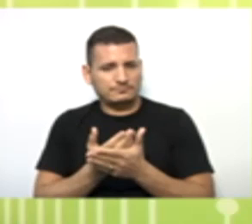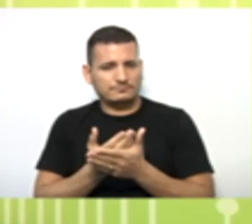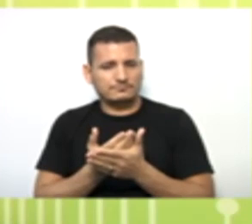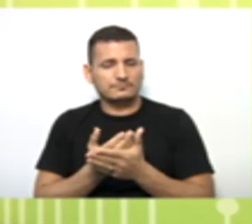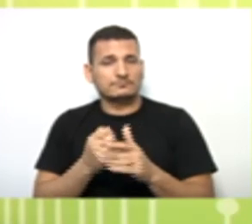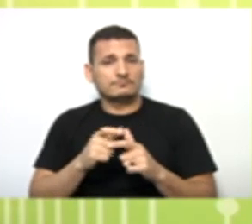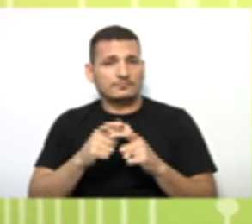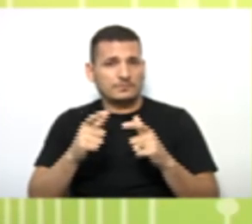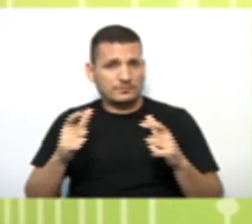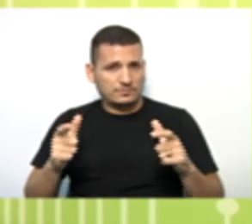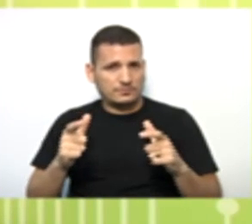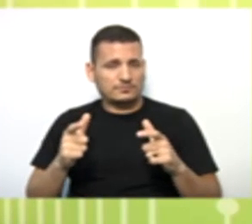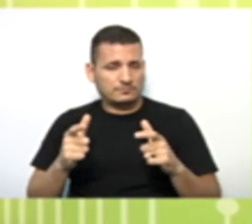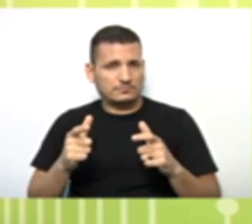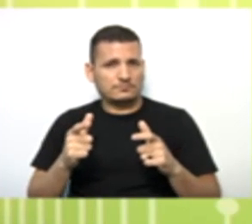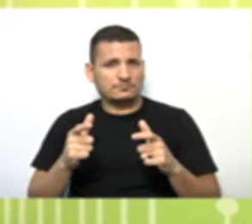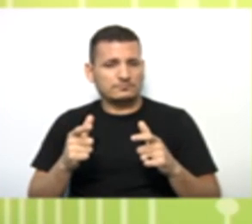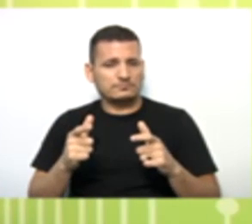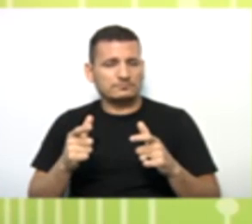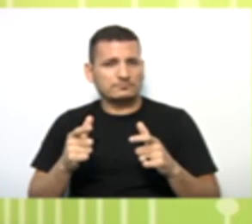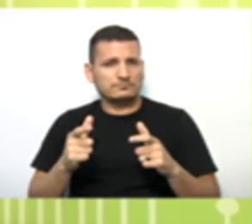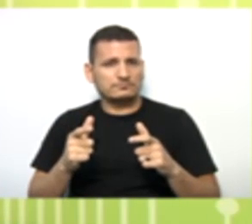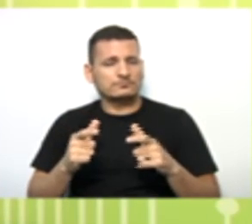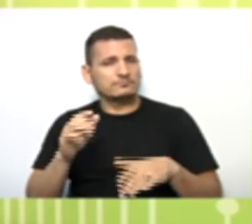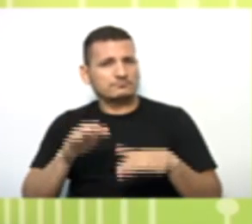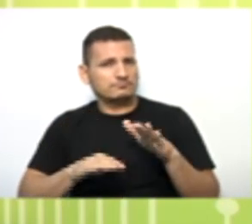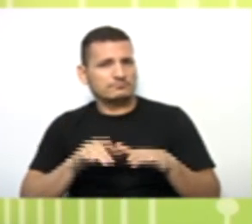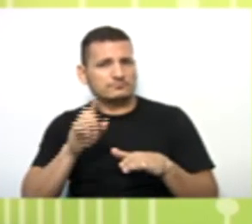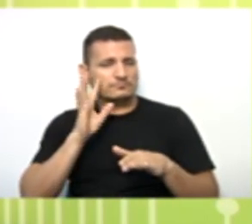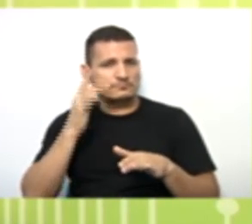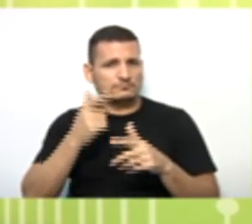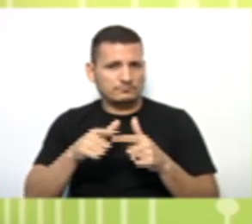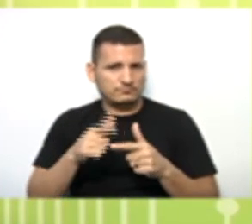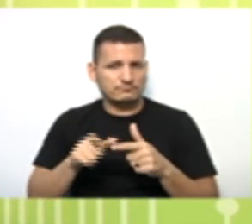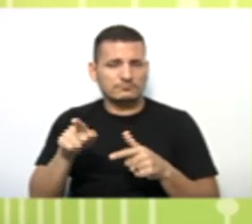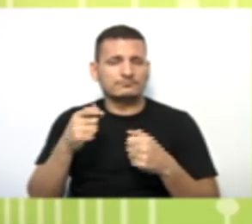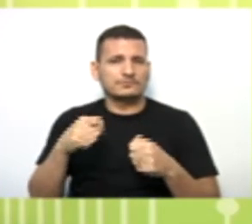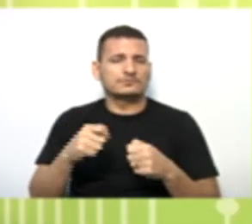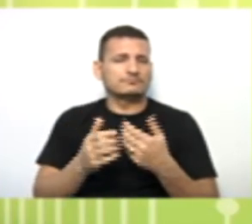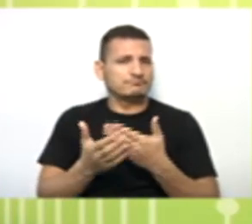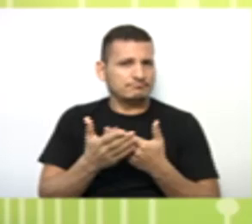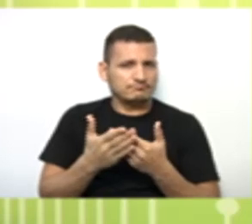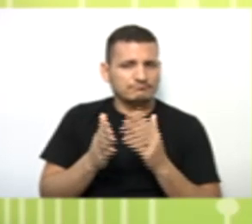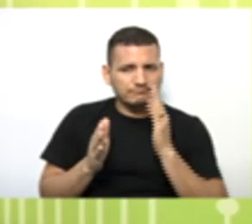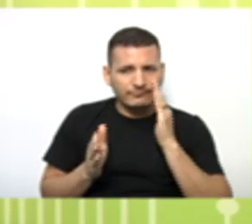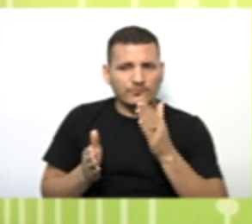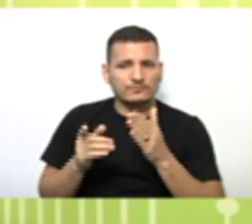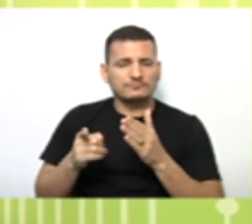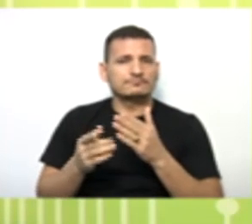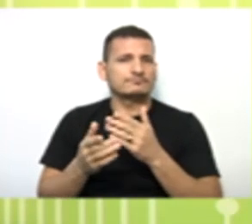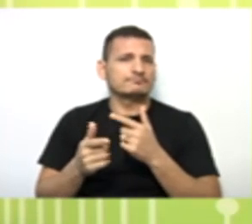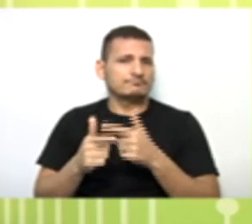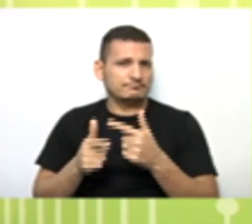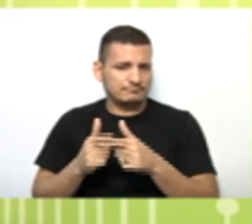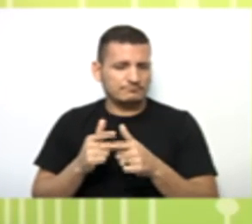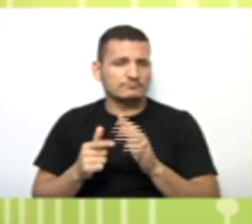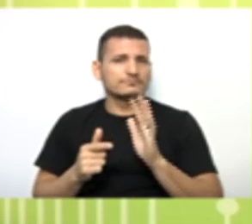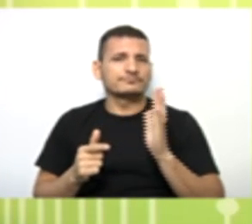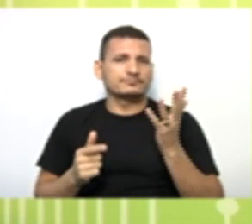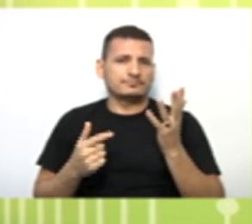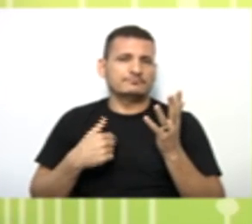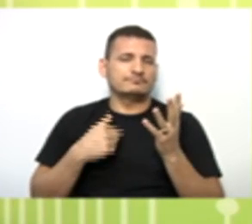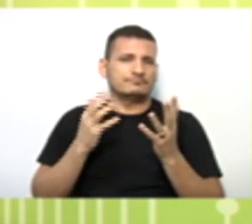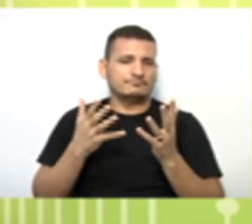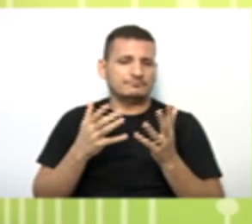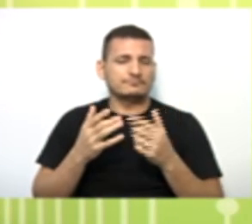A maioria das vezes que você vai solucionar um problema de alguém, você vai ter que estudar aquele problema. Fato que aconteceu já comigo.